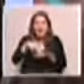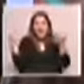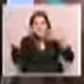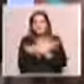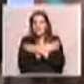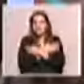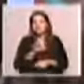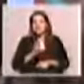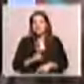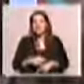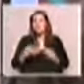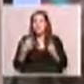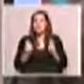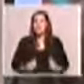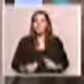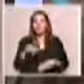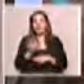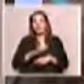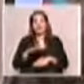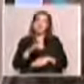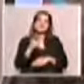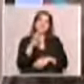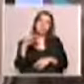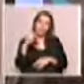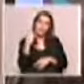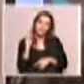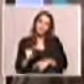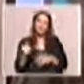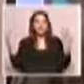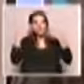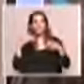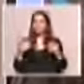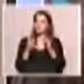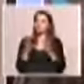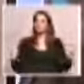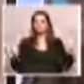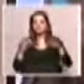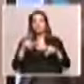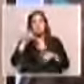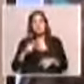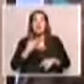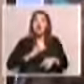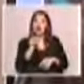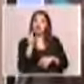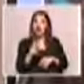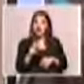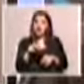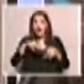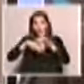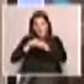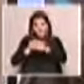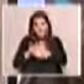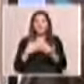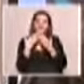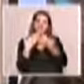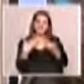amigos. No fundo é o que acontece no São Luís. Estamos uma noite reunidos, amigos e adora, com os seus tentáculos, a agradecer a todas